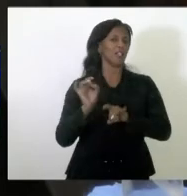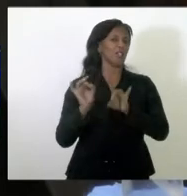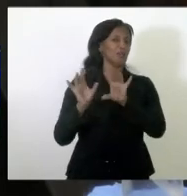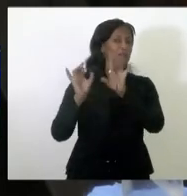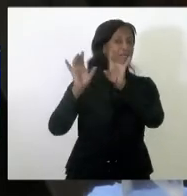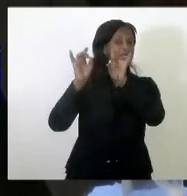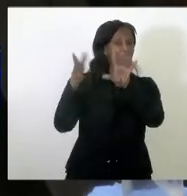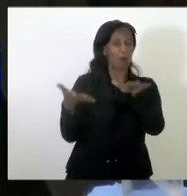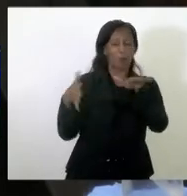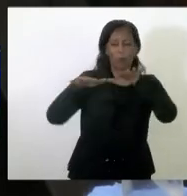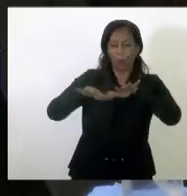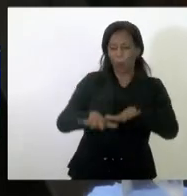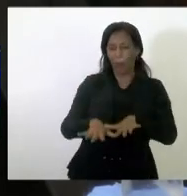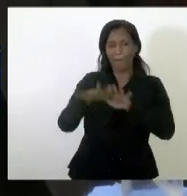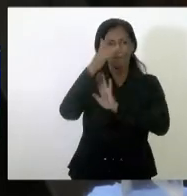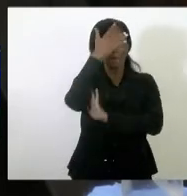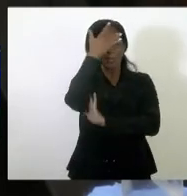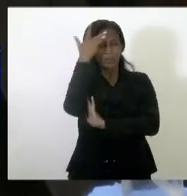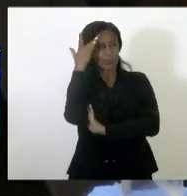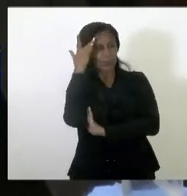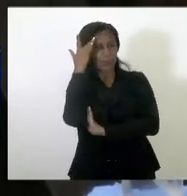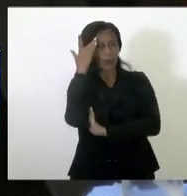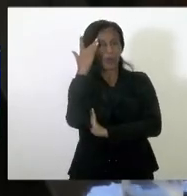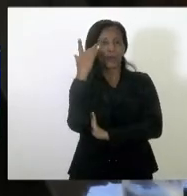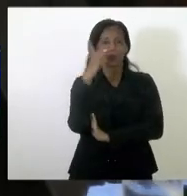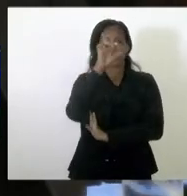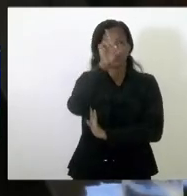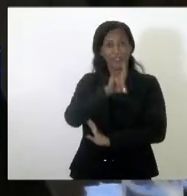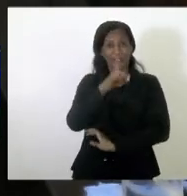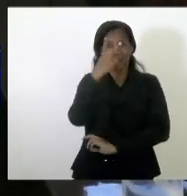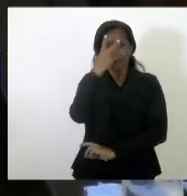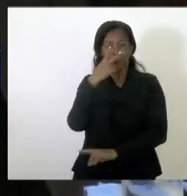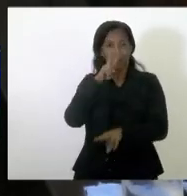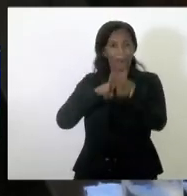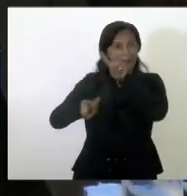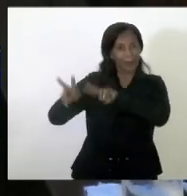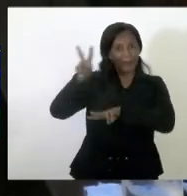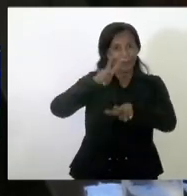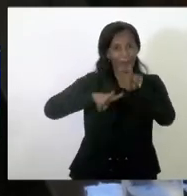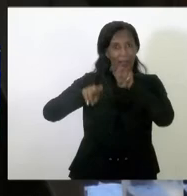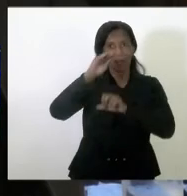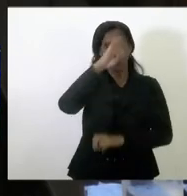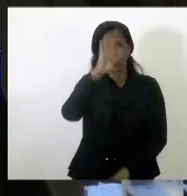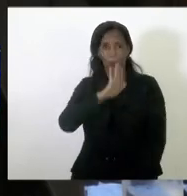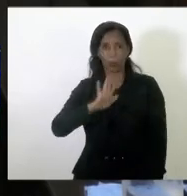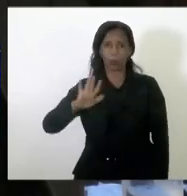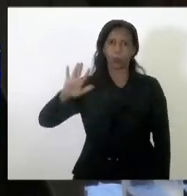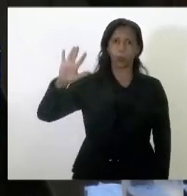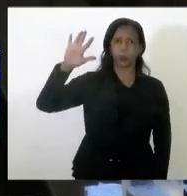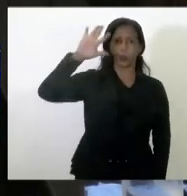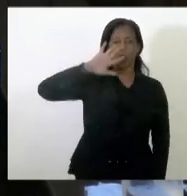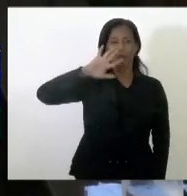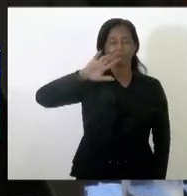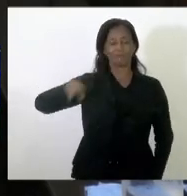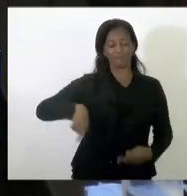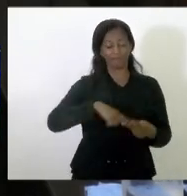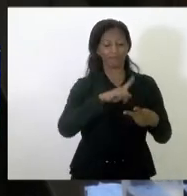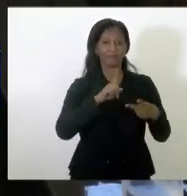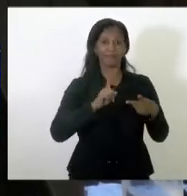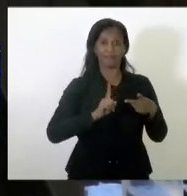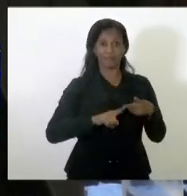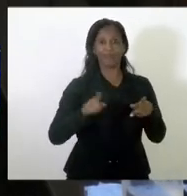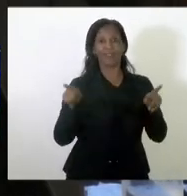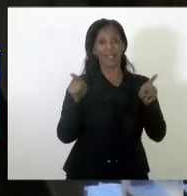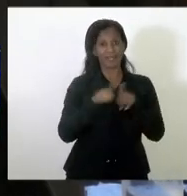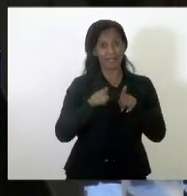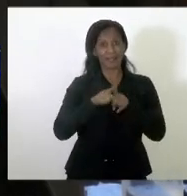educação inclusiva, para a educação de pessoas com deficiência visual no Rio de Janeiro, no Brasil. A segunda nota é que também